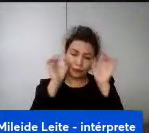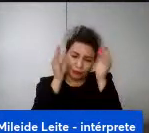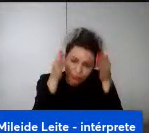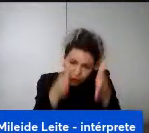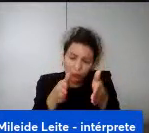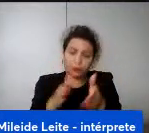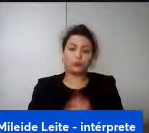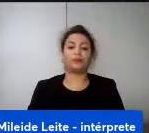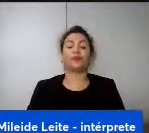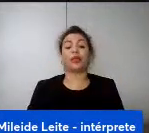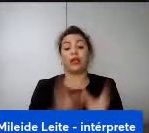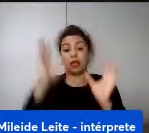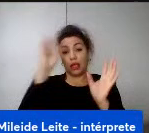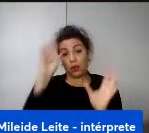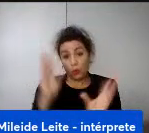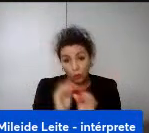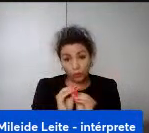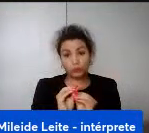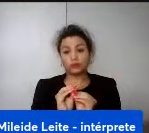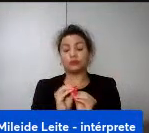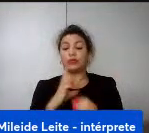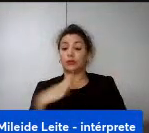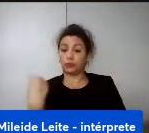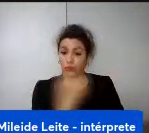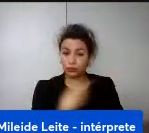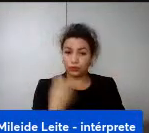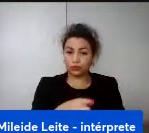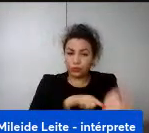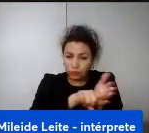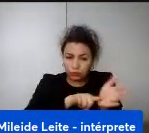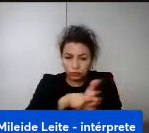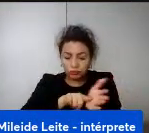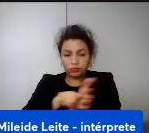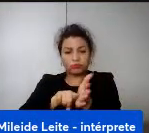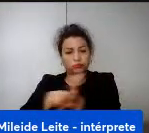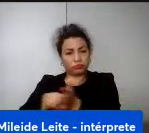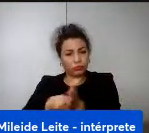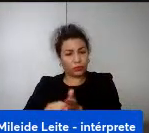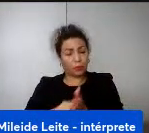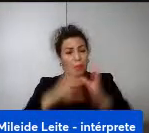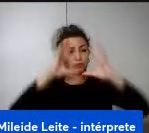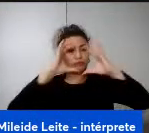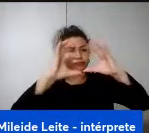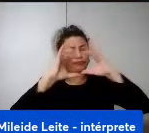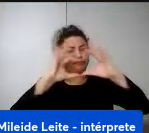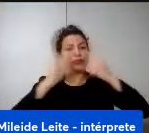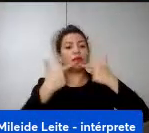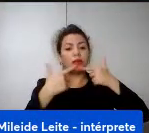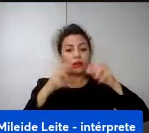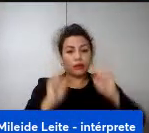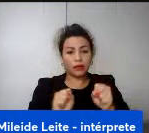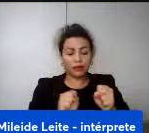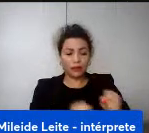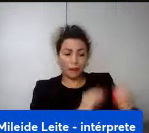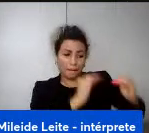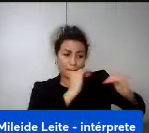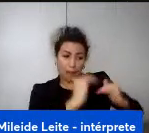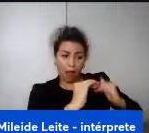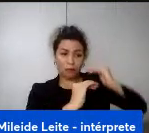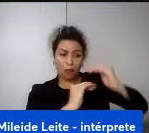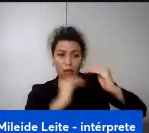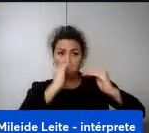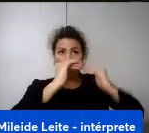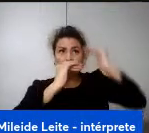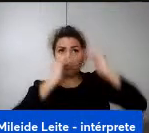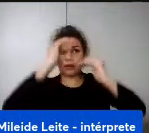resumo, nós temos ali, no nosso trabalho de investigação do processamento linguístico em vários níveis, certo?